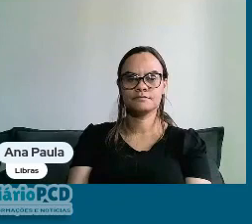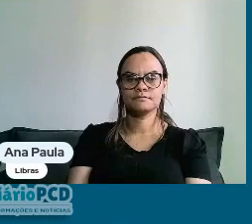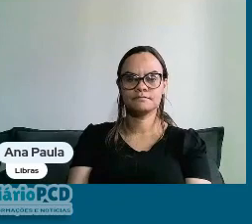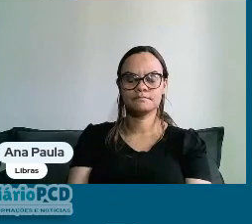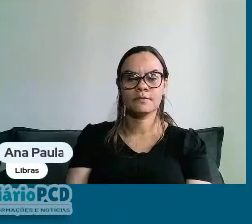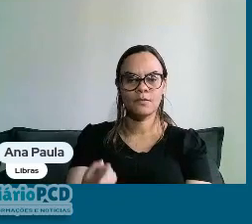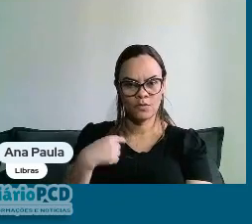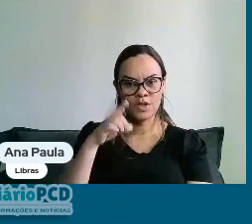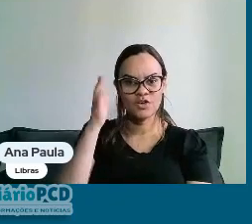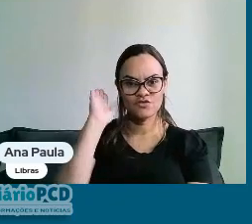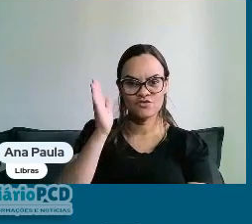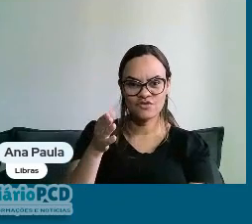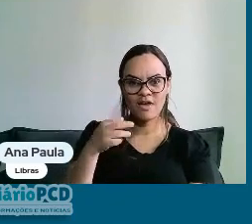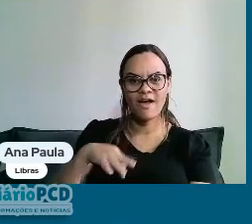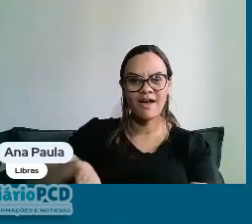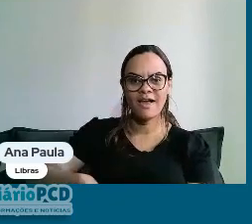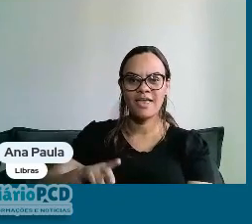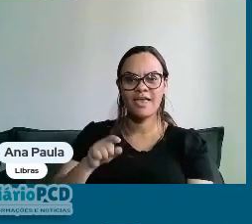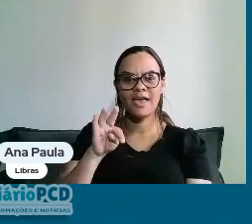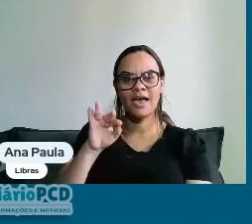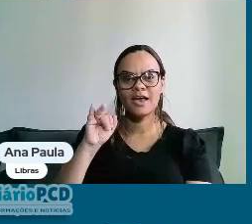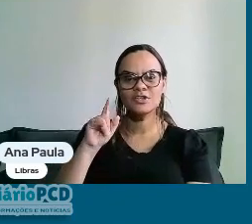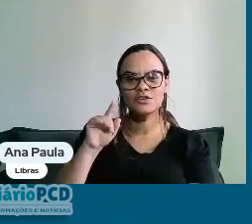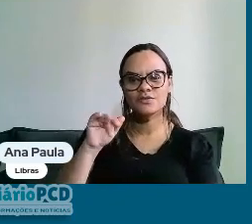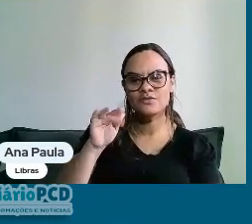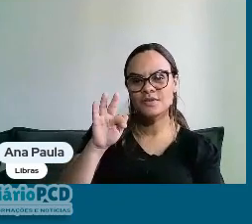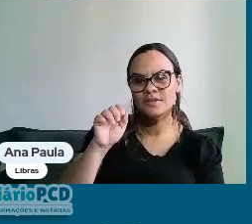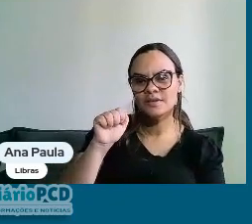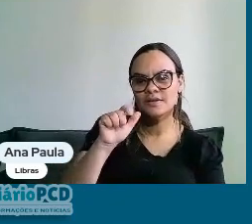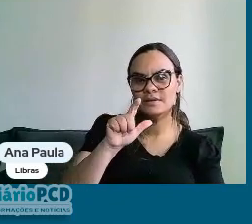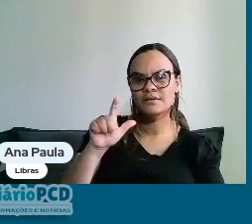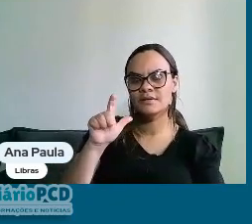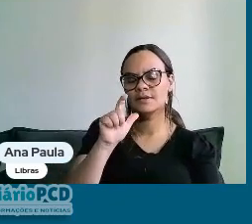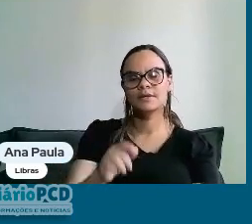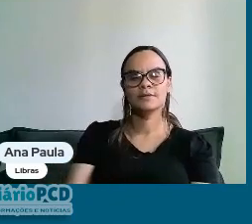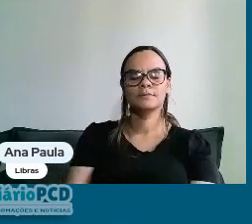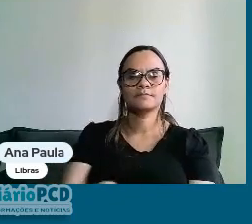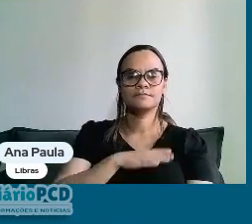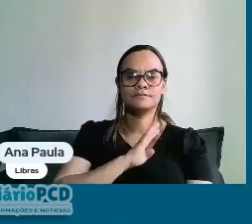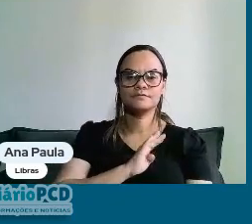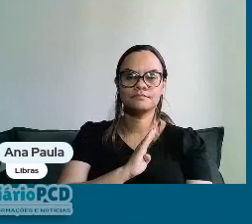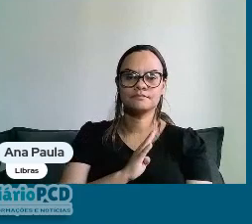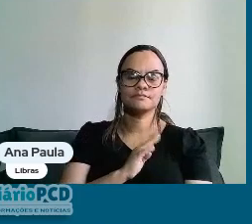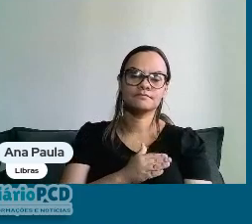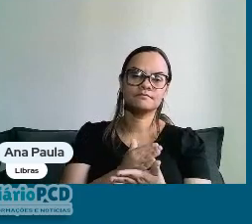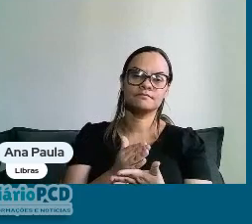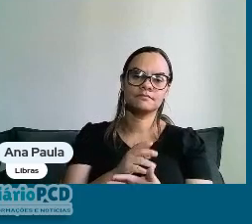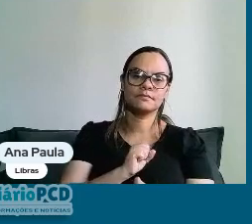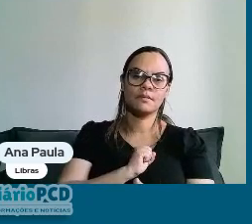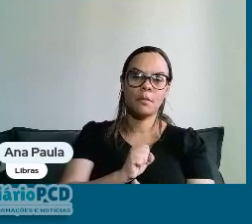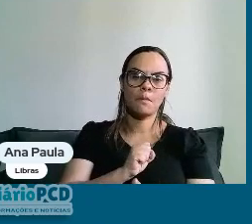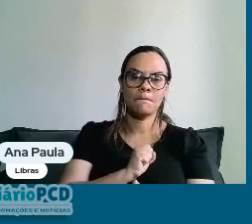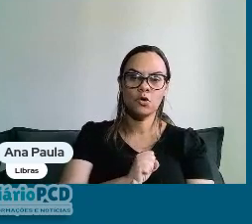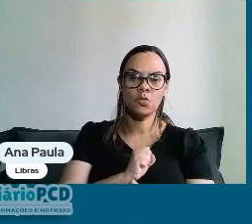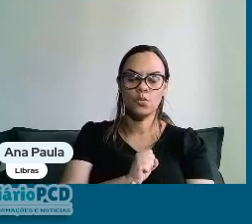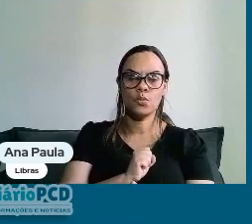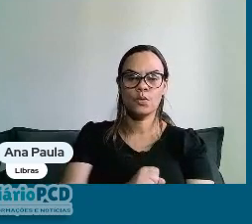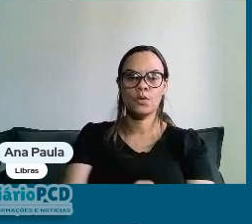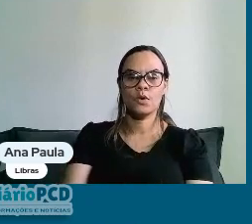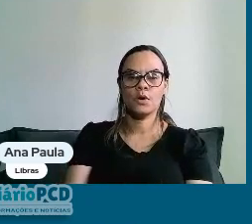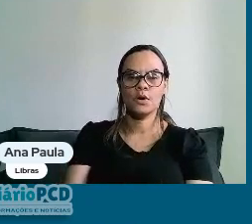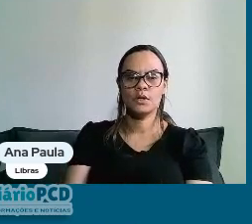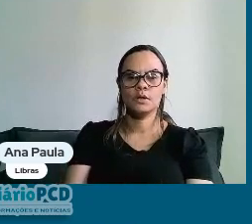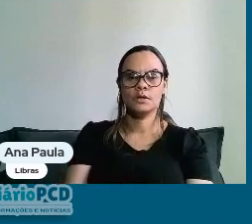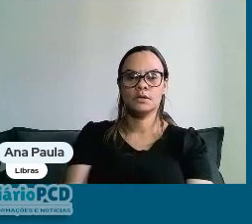devem ter ouvido falar, né? Então, no caso do Faustão, o que acontece assim, que o coração dele está começando a acumular muito líquido no organismo, né? Está